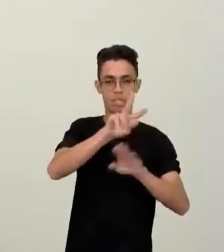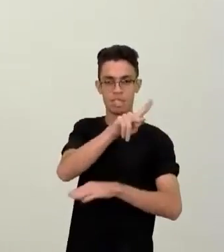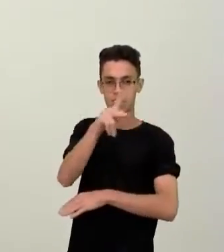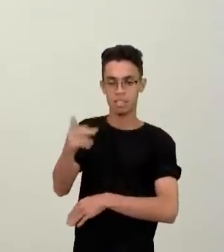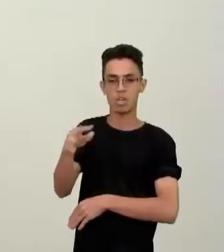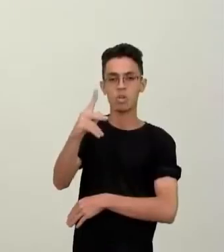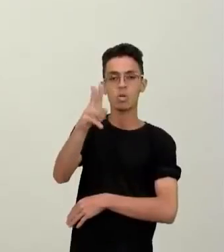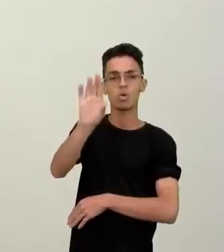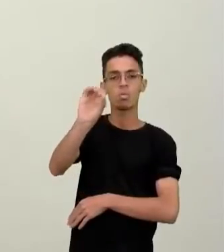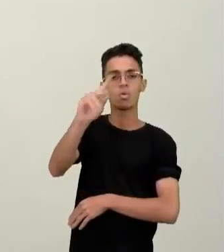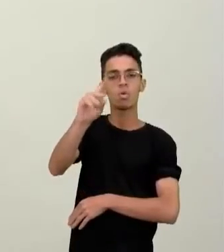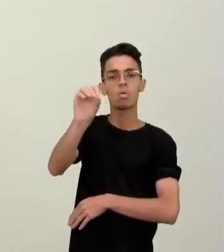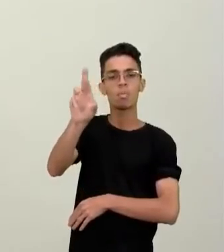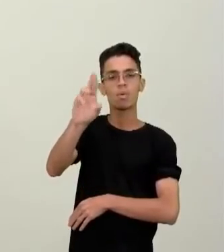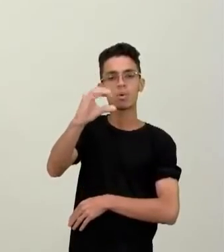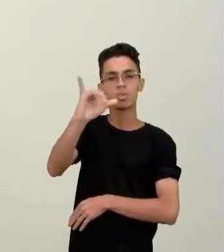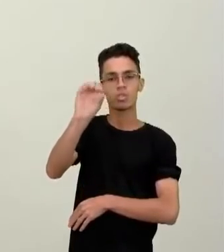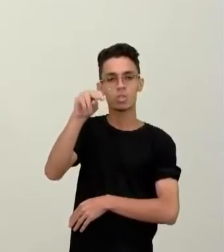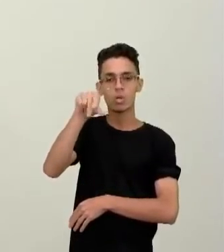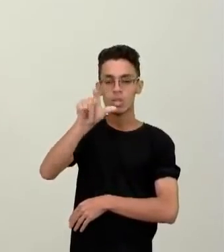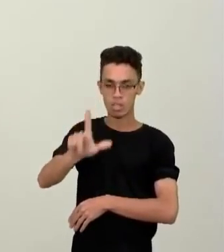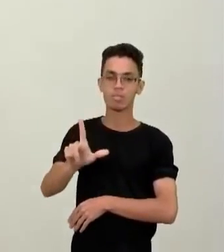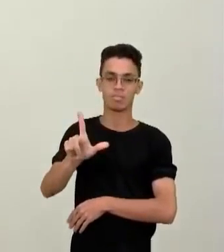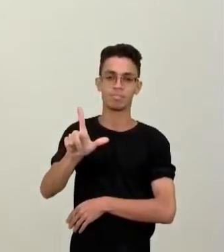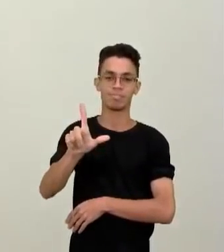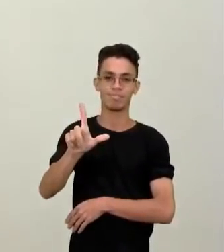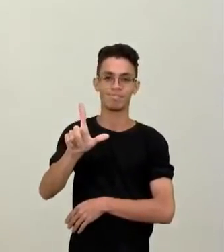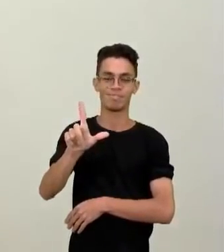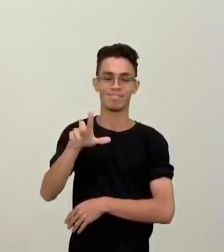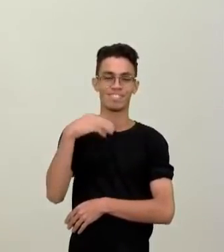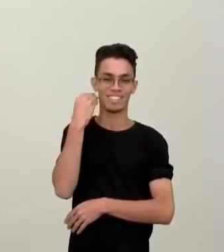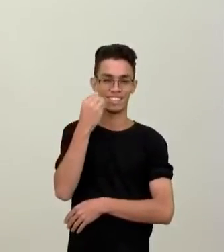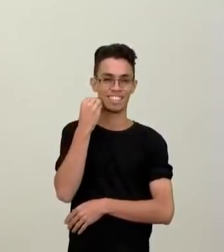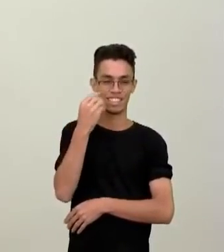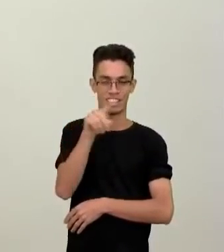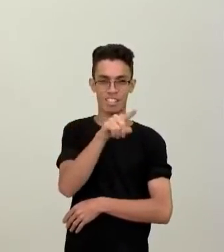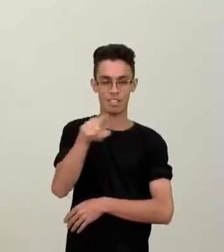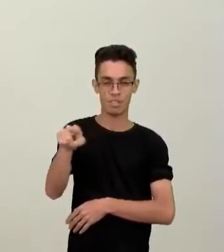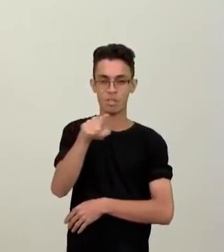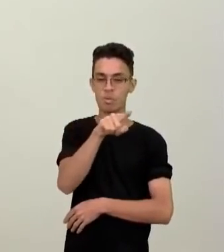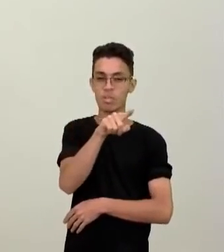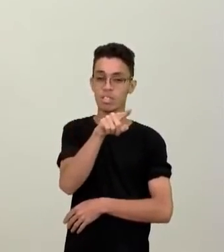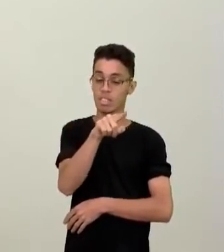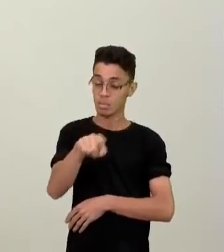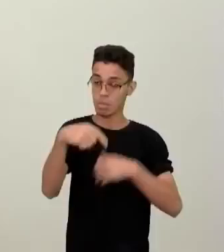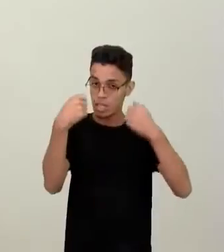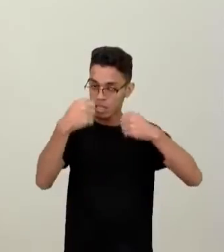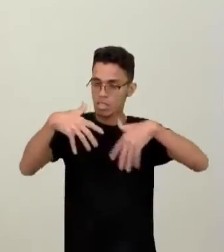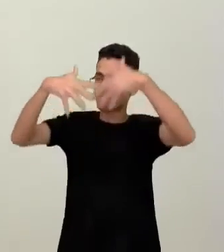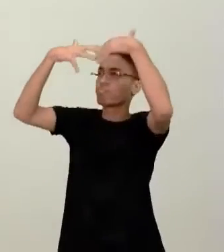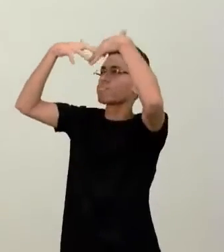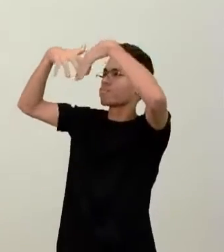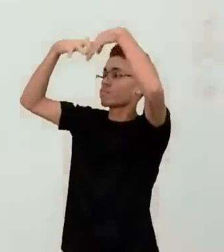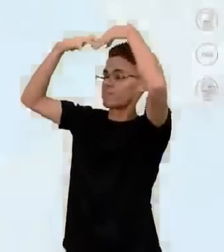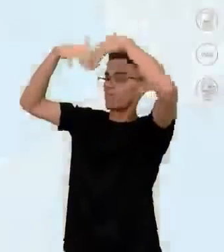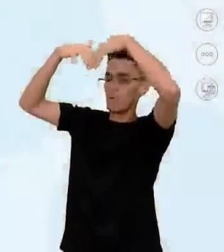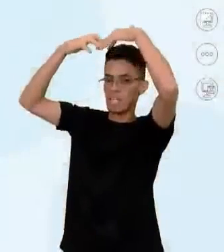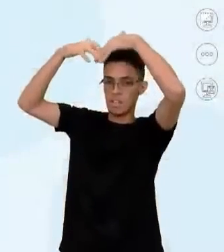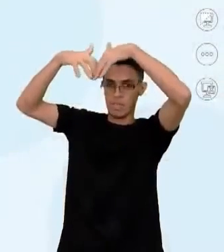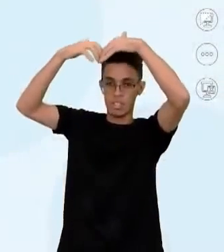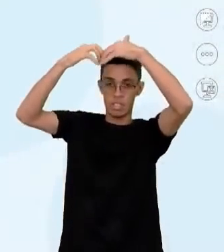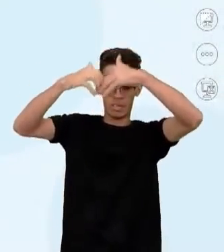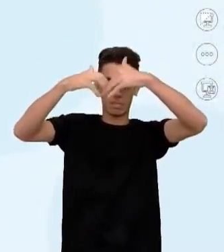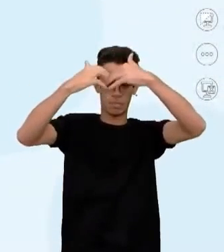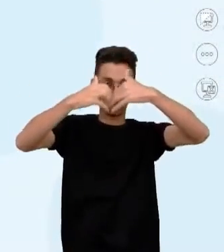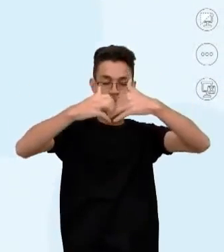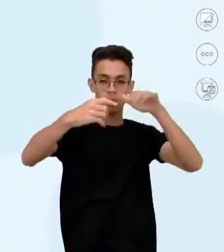Tá certo? Então, essas coisas são intuitivas, vão contar bem com a experiência de vocês aí. Vocês sempre têm que pensar, tá? E aí, olha, eu vou até representar por